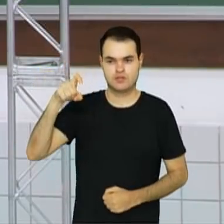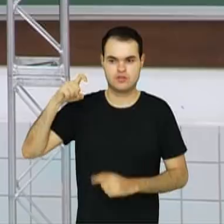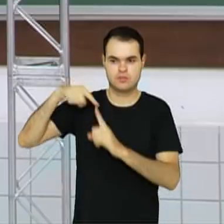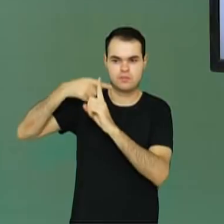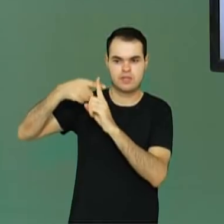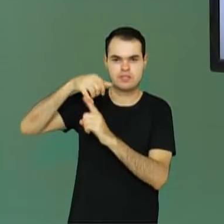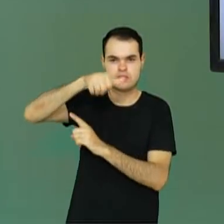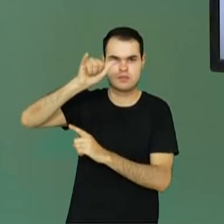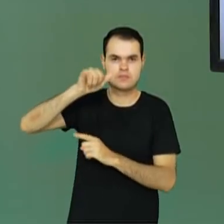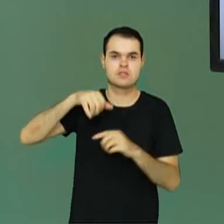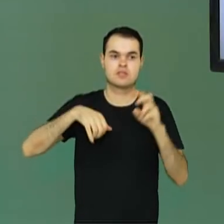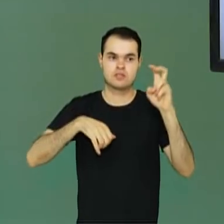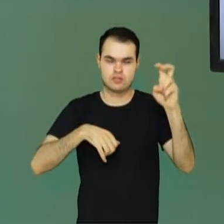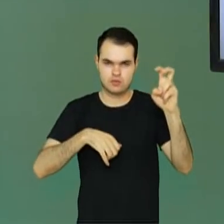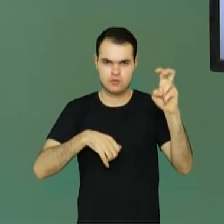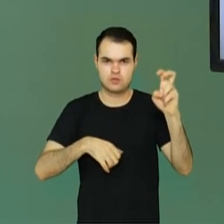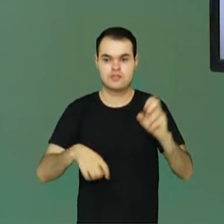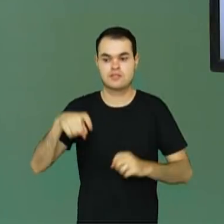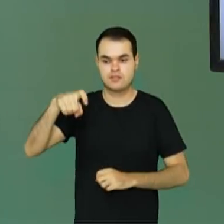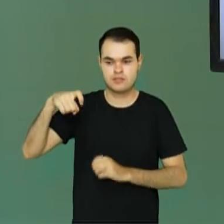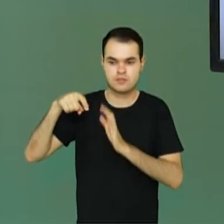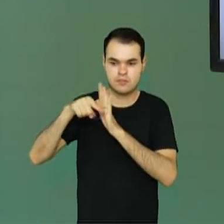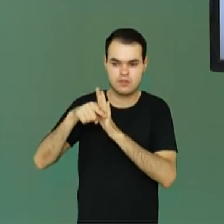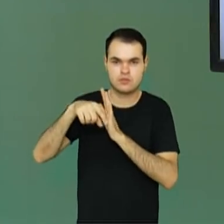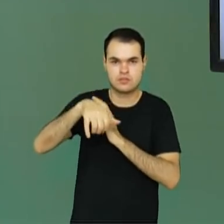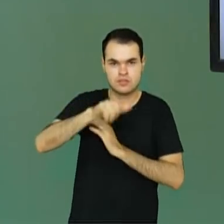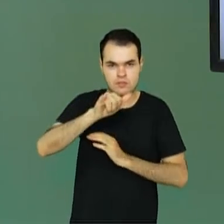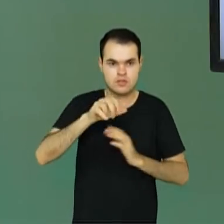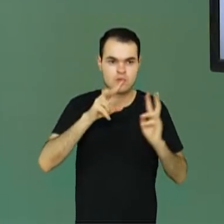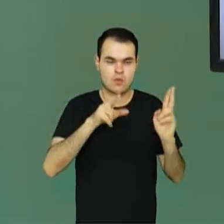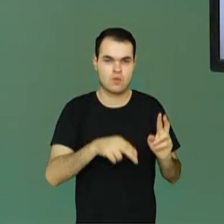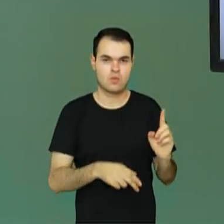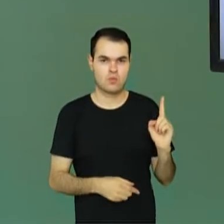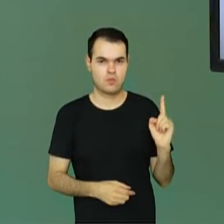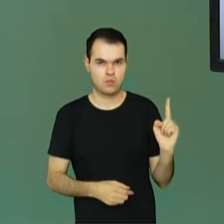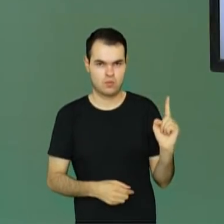y igual a 5 e x menos y igual a 1.